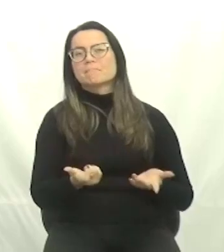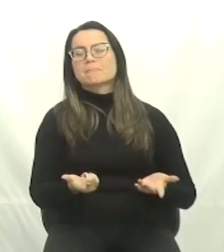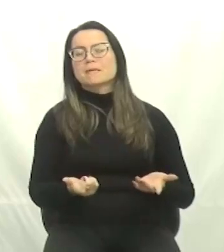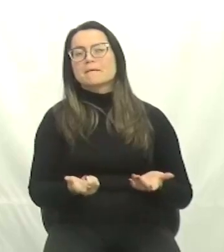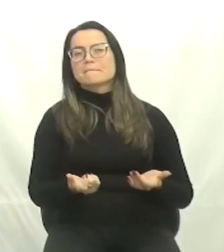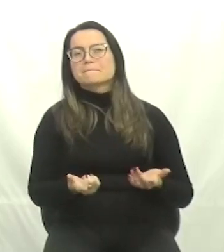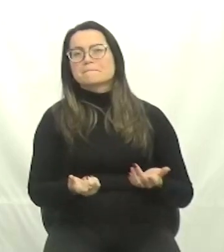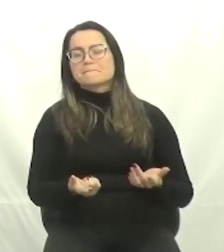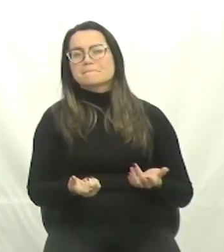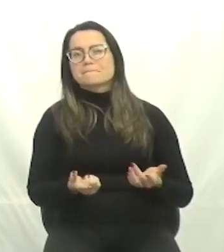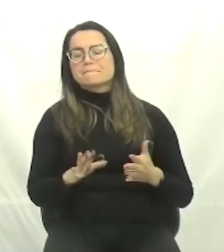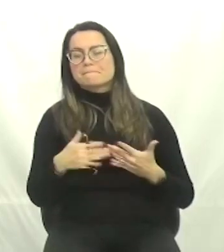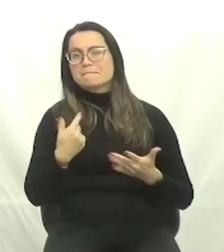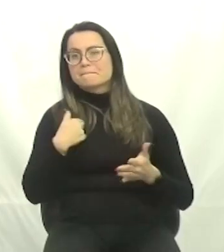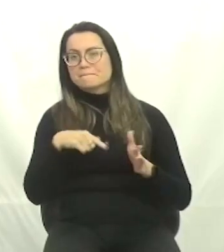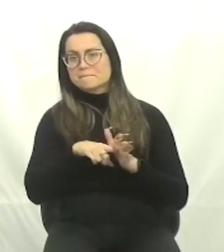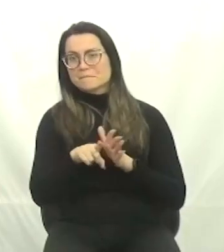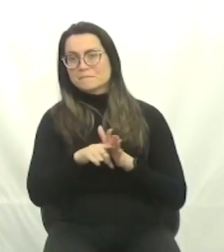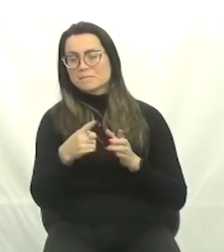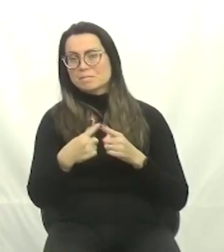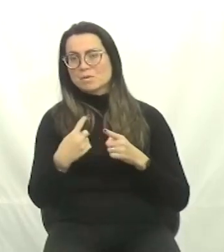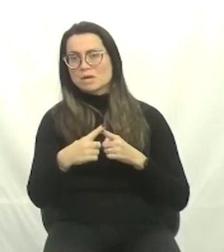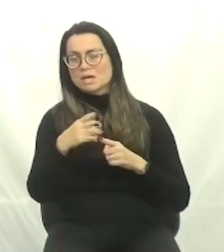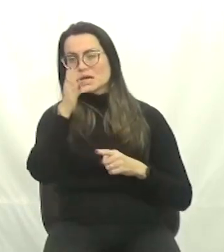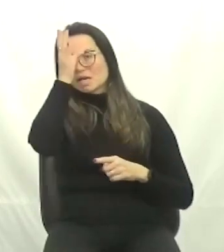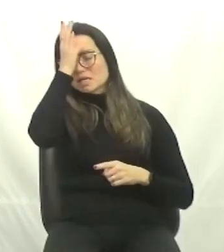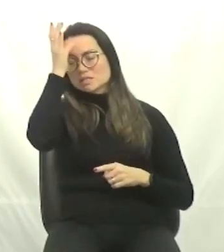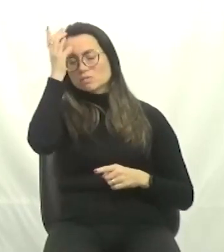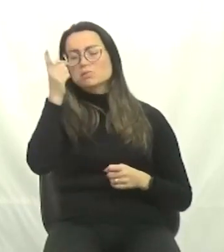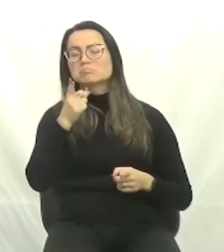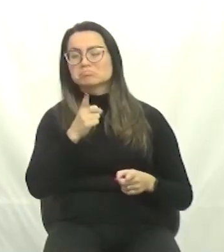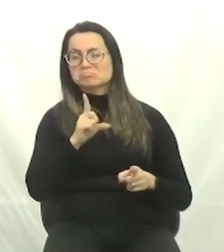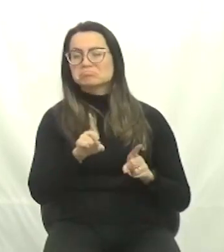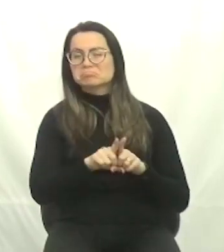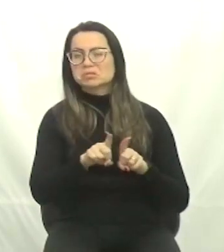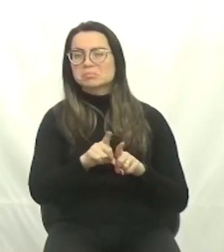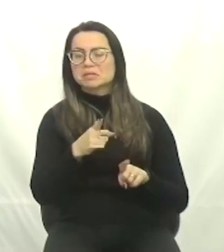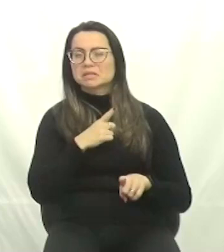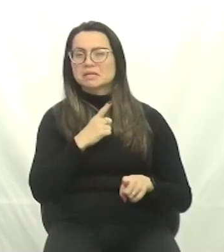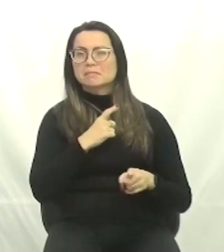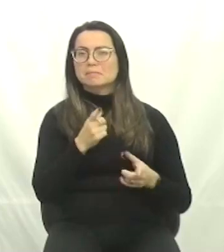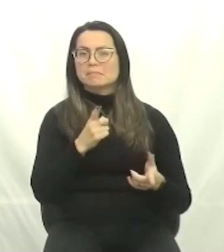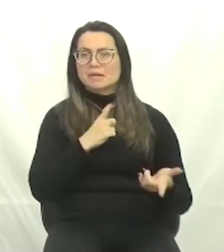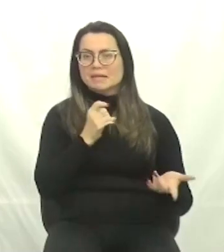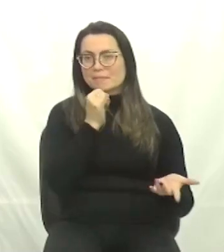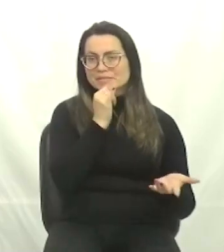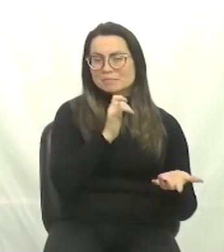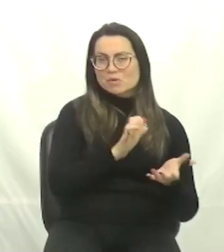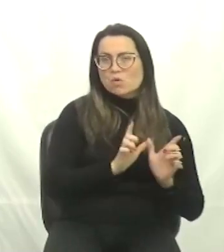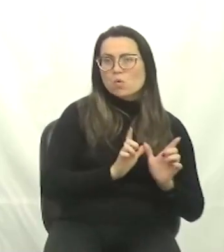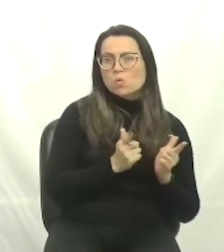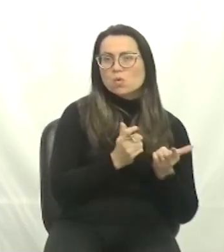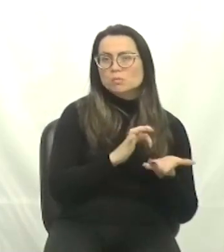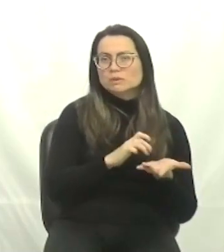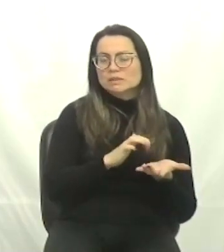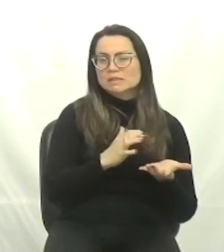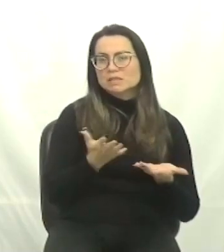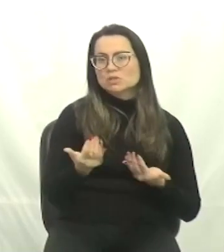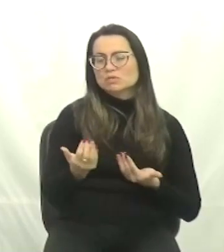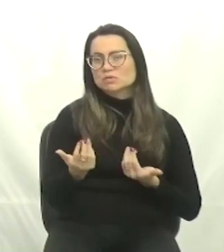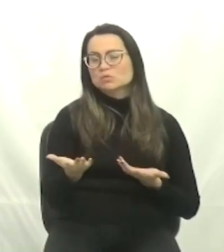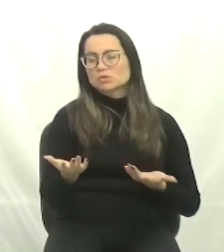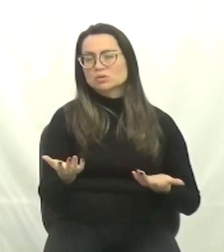questionamento porque o município de Criciúma tem potencial para ter uma Secretaria de Juventude, como tem, por exemplo, o município do Rio de Janeiro,